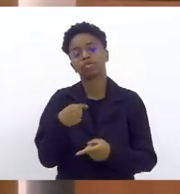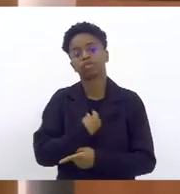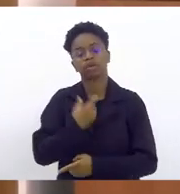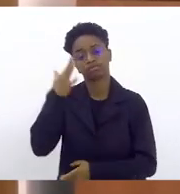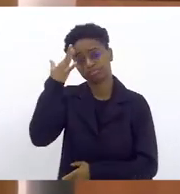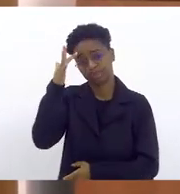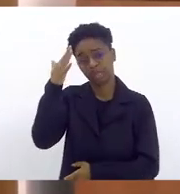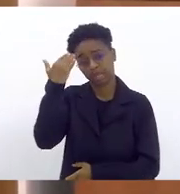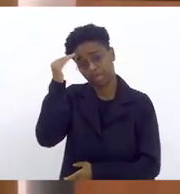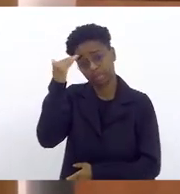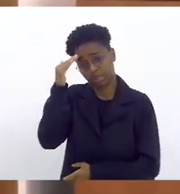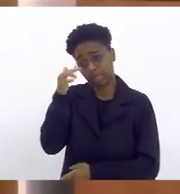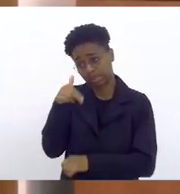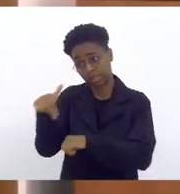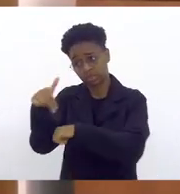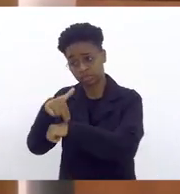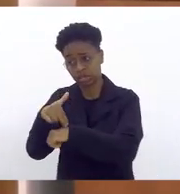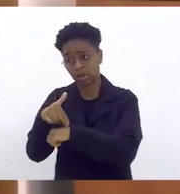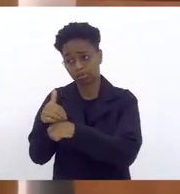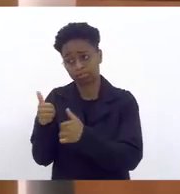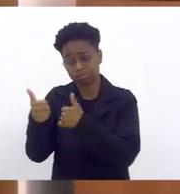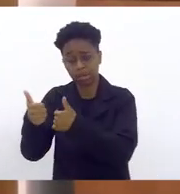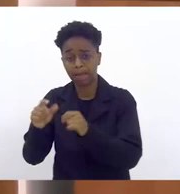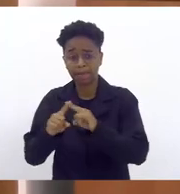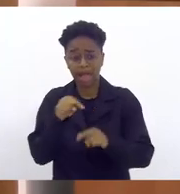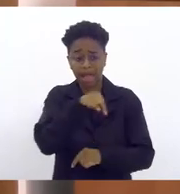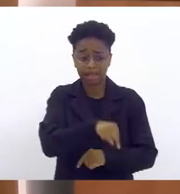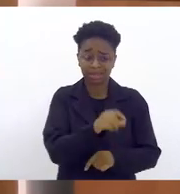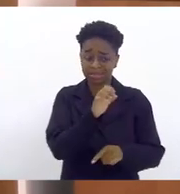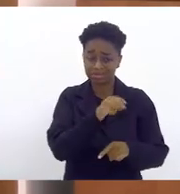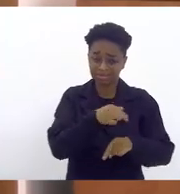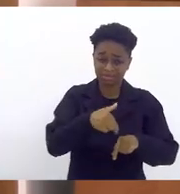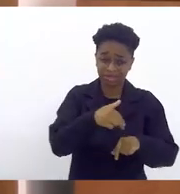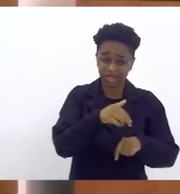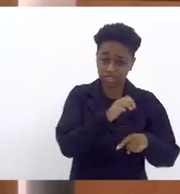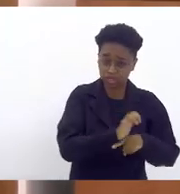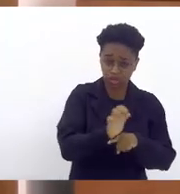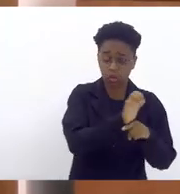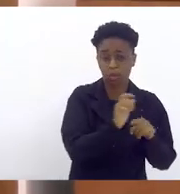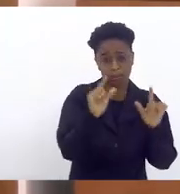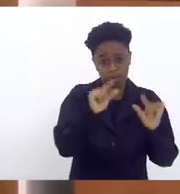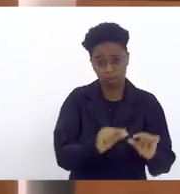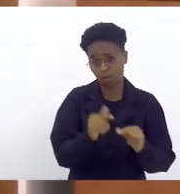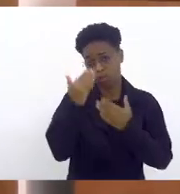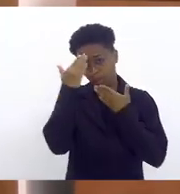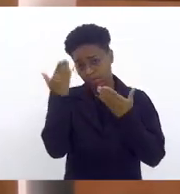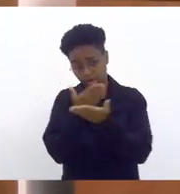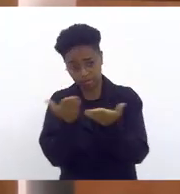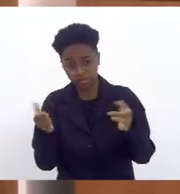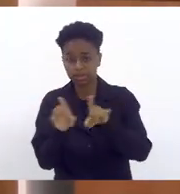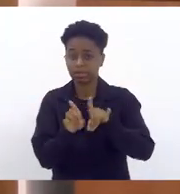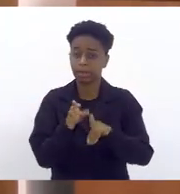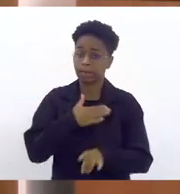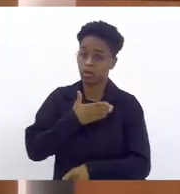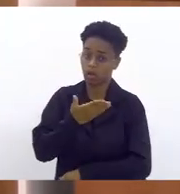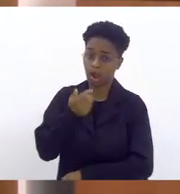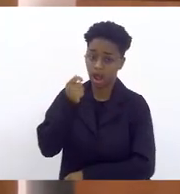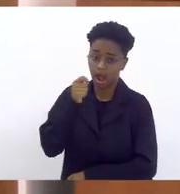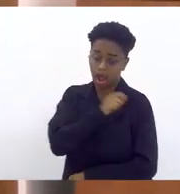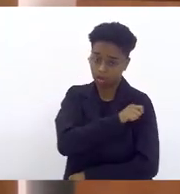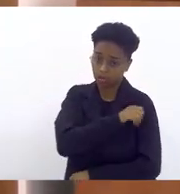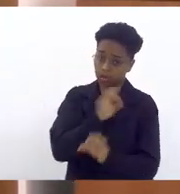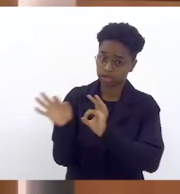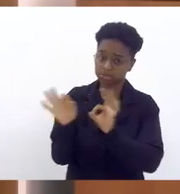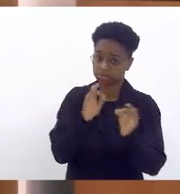compreensão nacional e às vezes tem um pouco a Regional tem que articulado Obrigado Deputado sério Parabéns a todos Obrigado meus alunos estão aqui também prestigiando aí